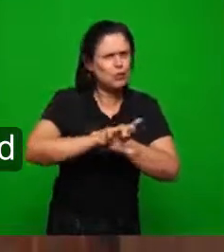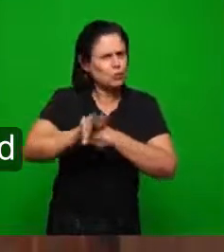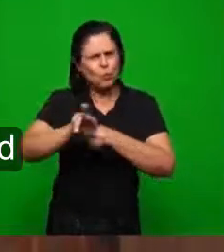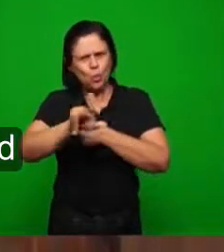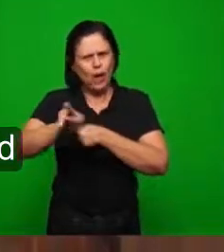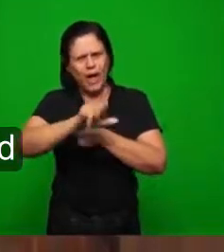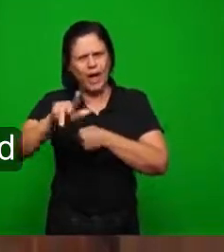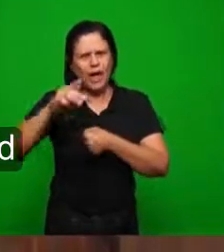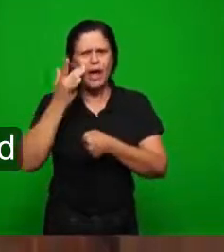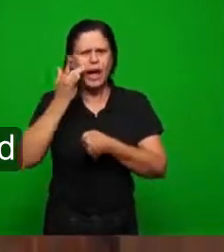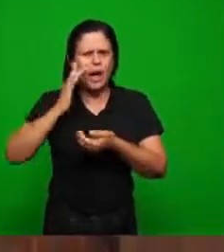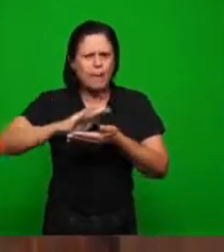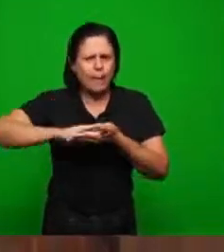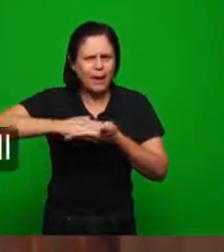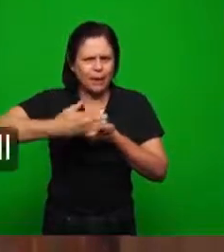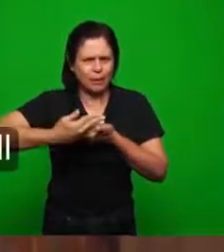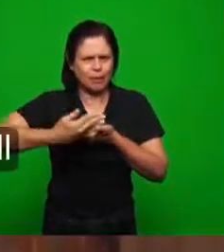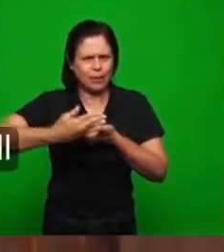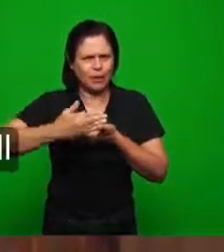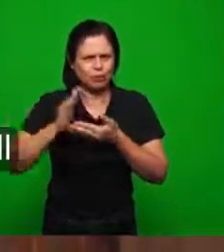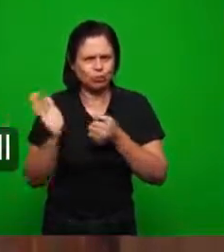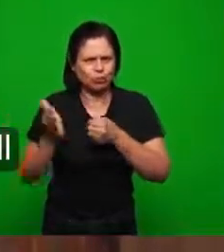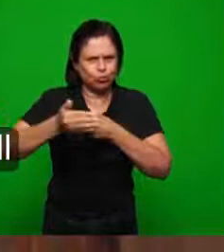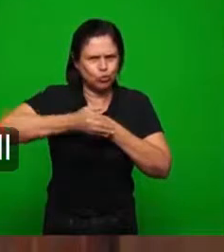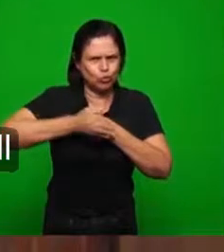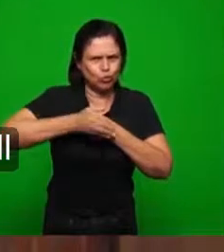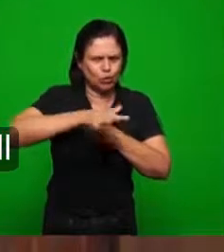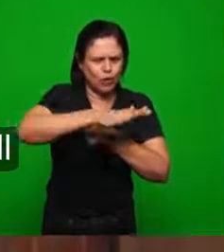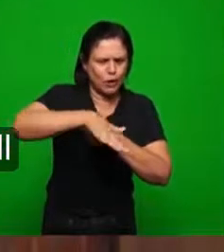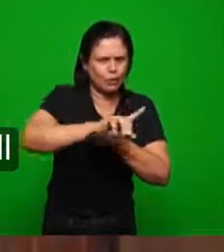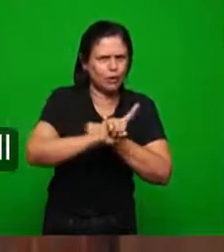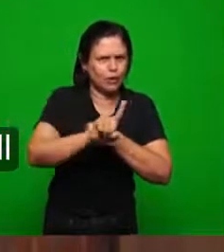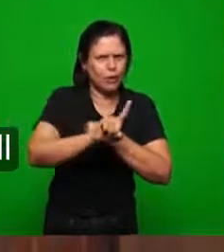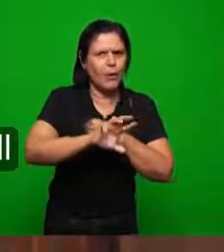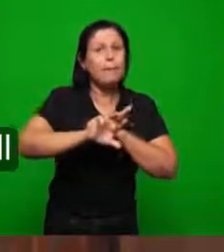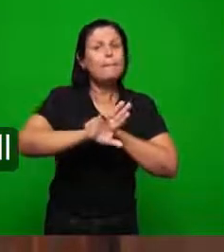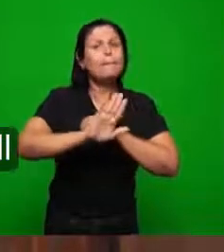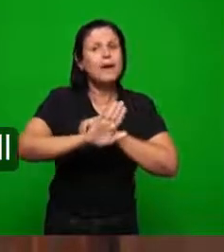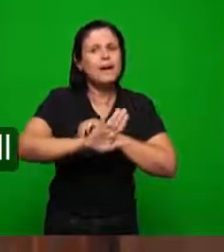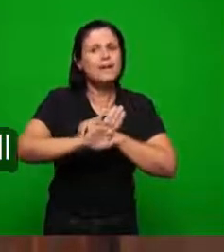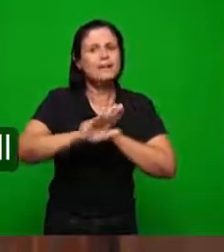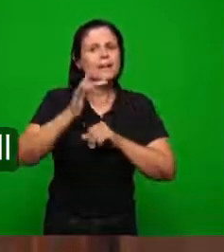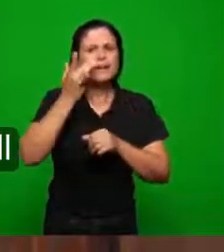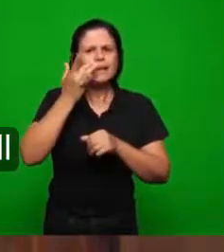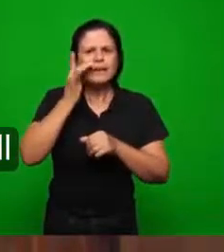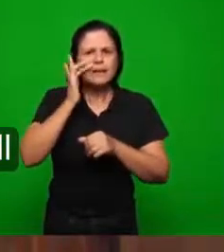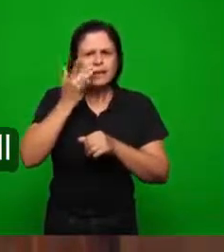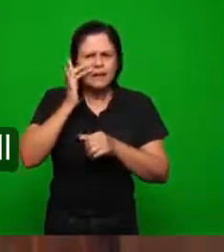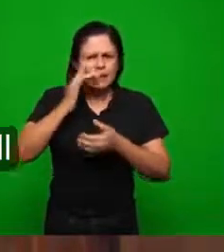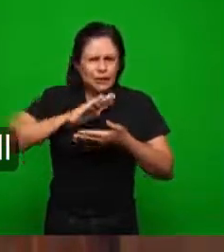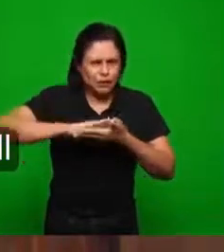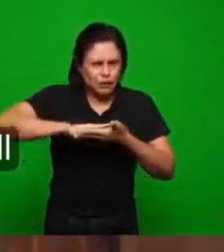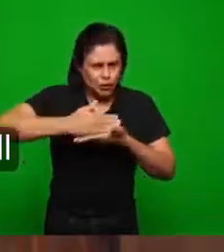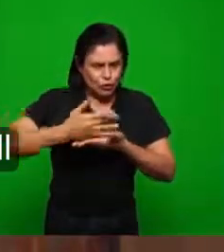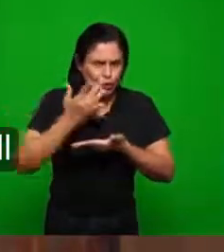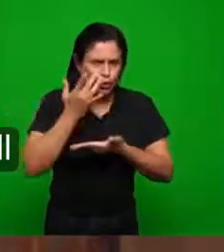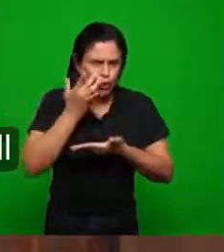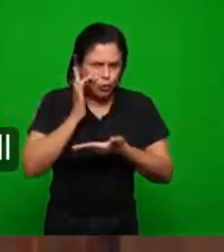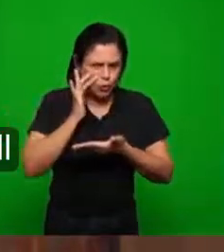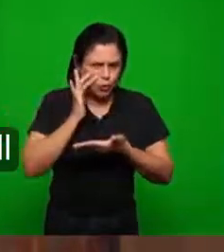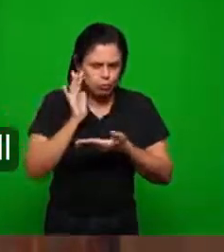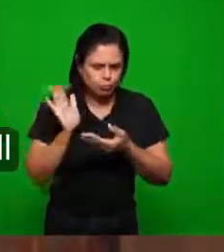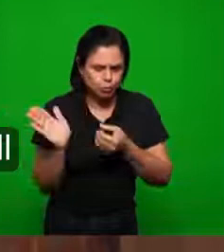do tesouro escondido no campo, mas a parábola do tesouro escondido no campo é muito